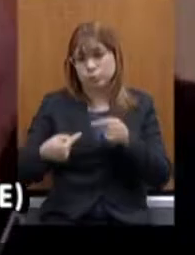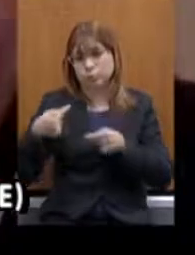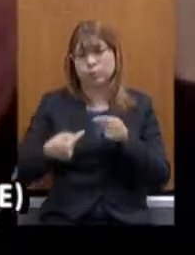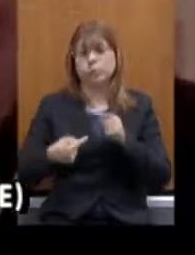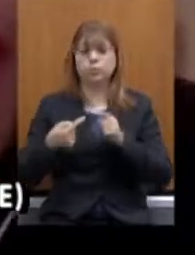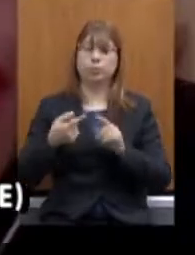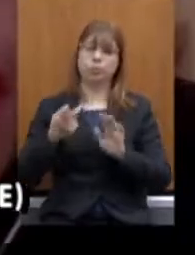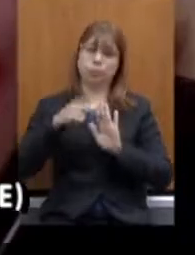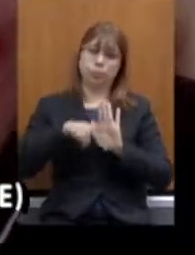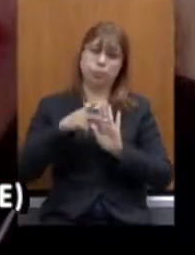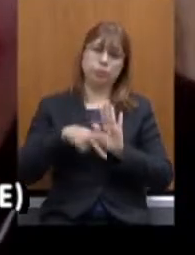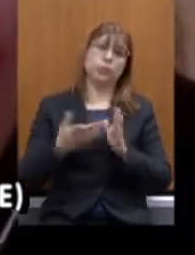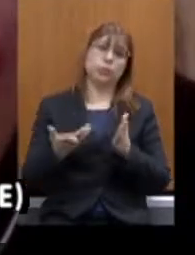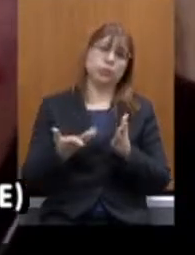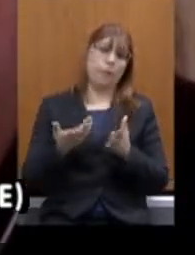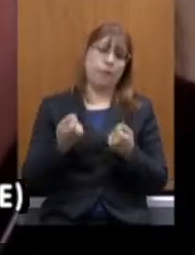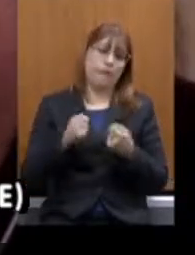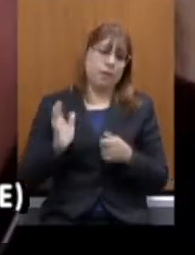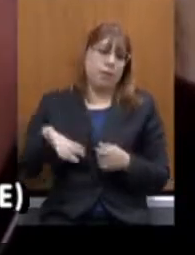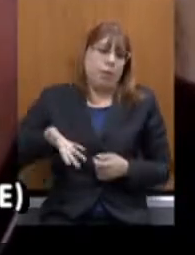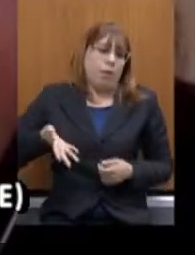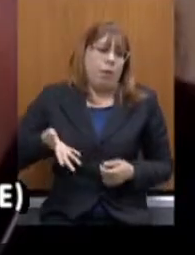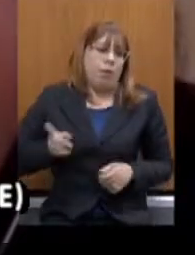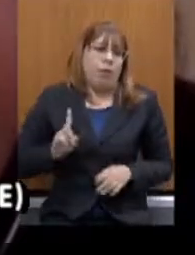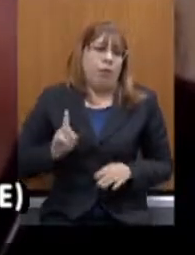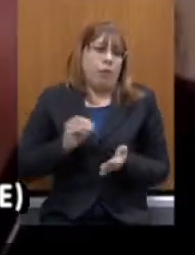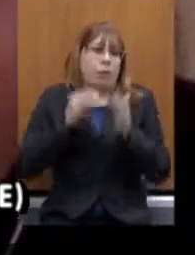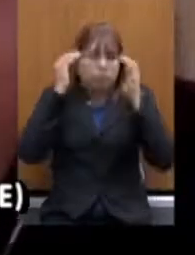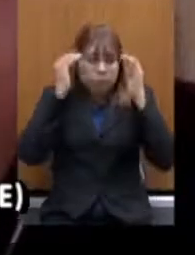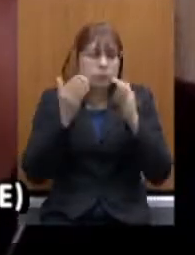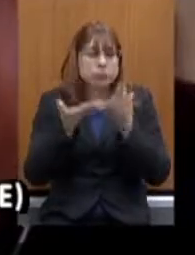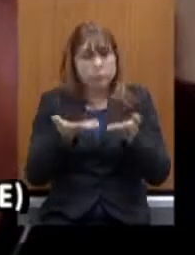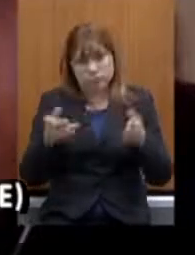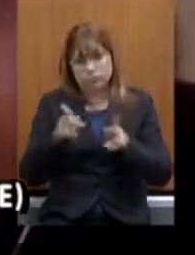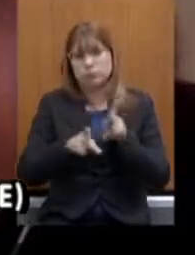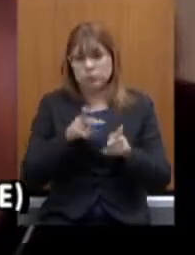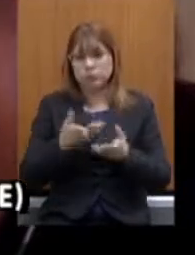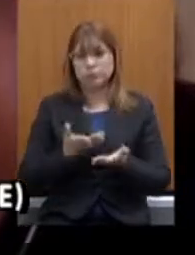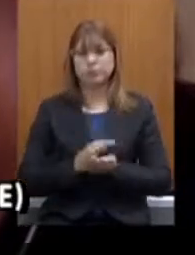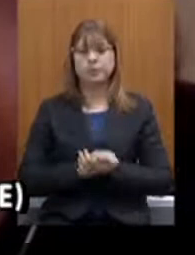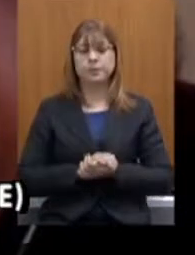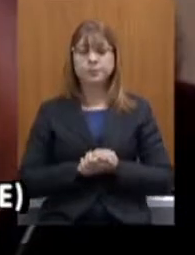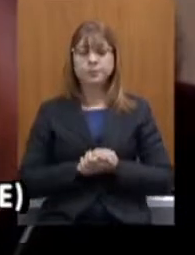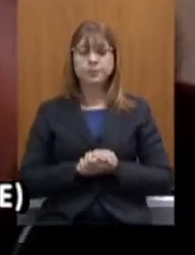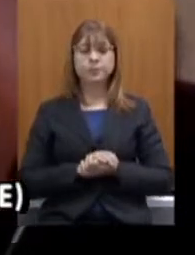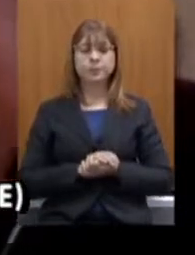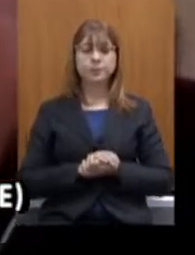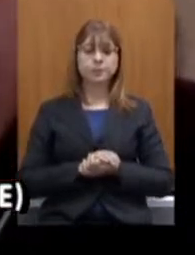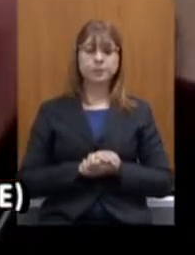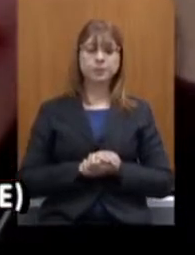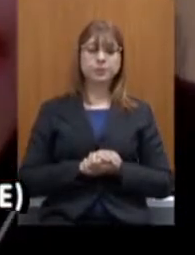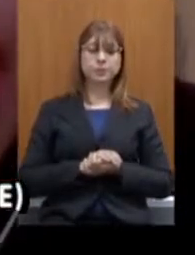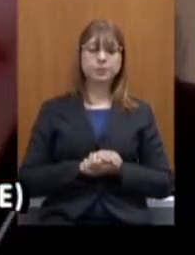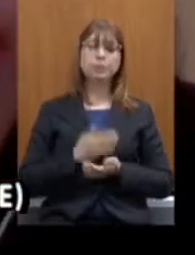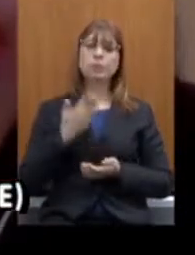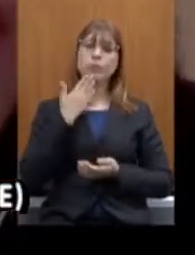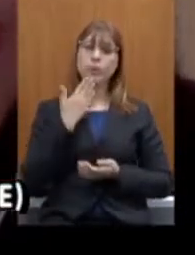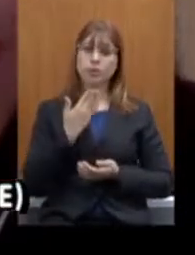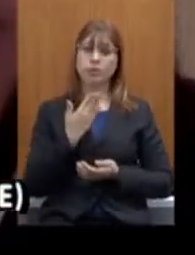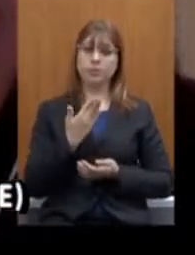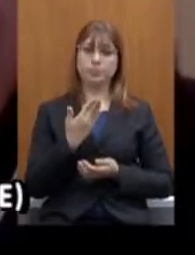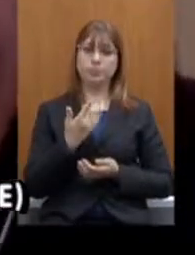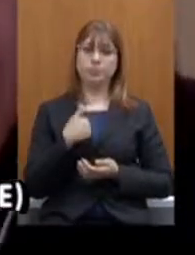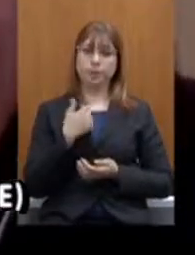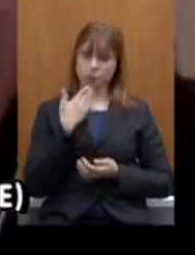esse projeto mais para frente sem ser a toque de caixa com tantos respeito a nossa em qual solicitamos